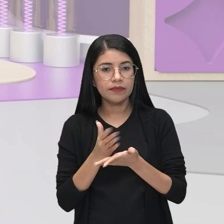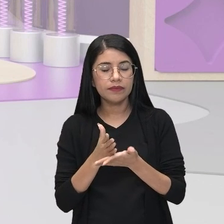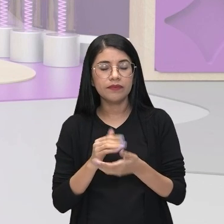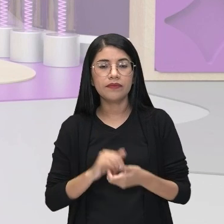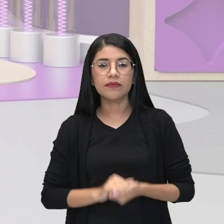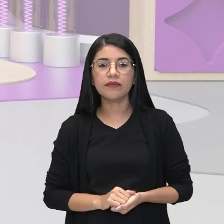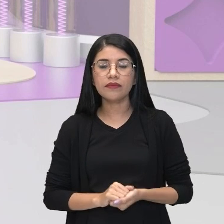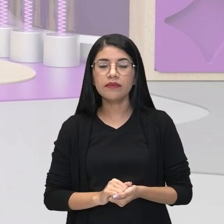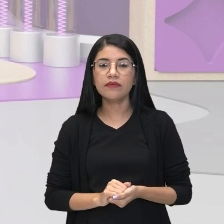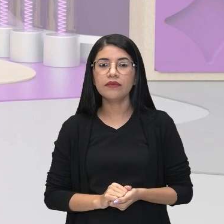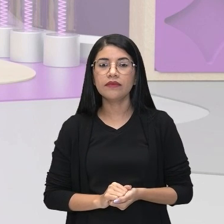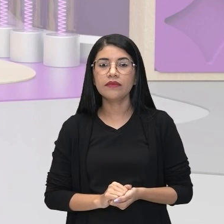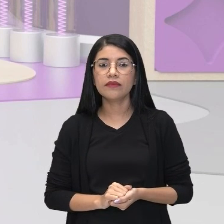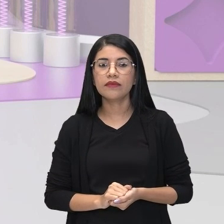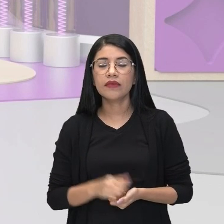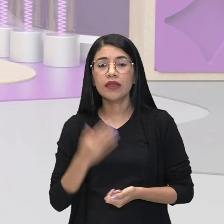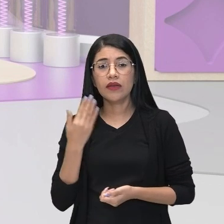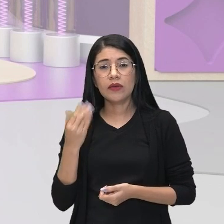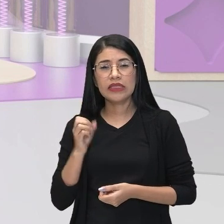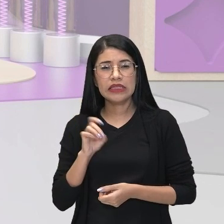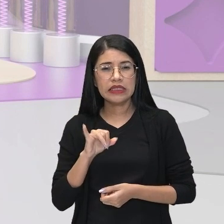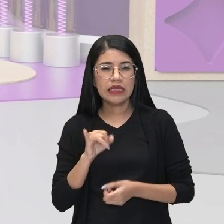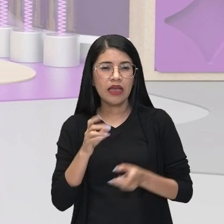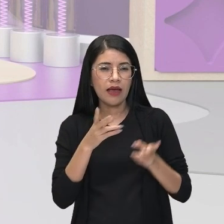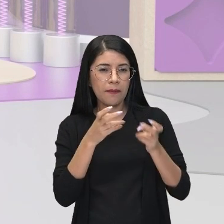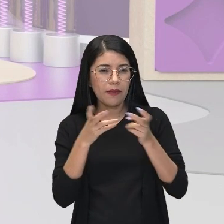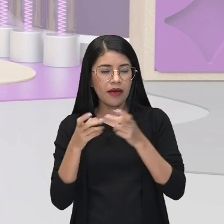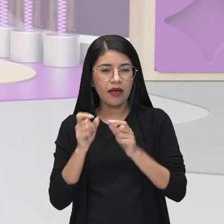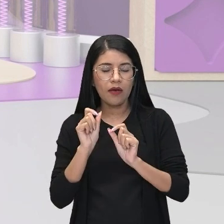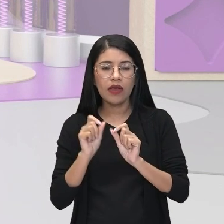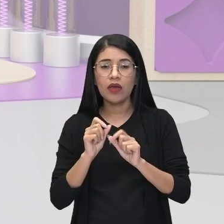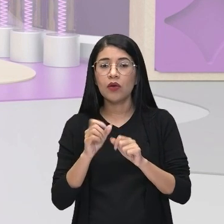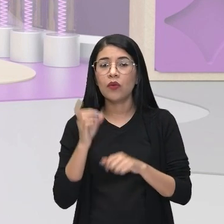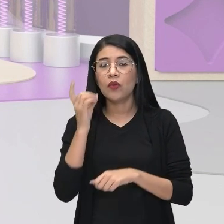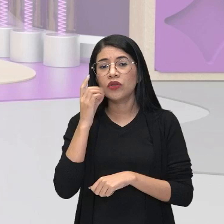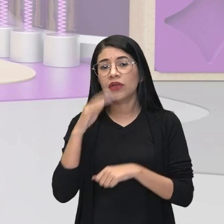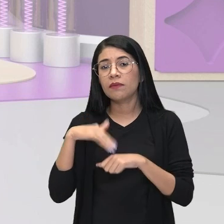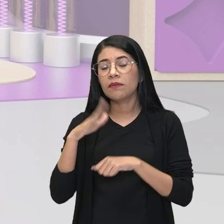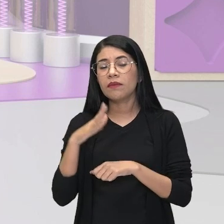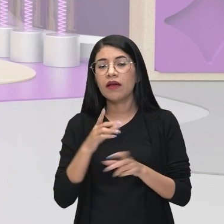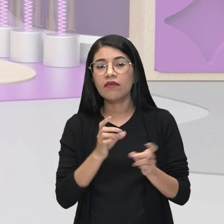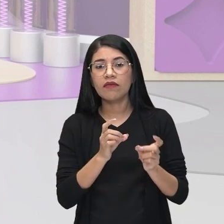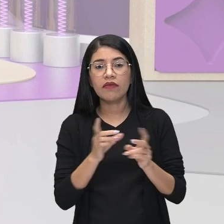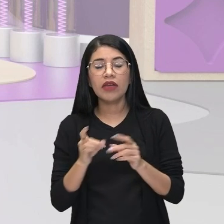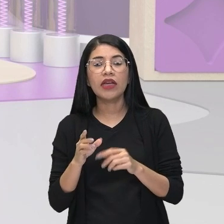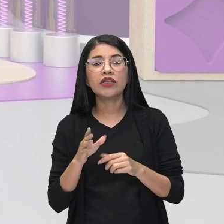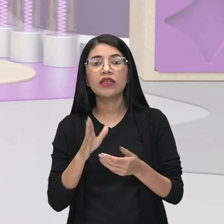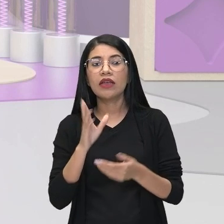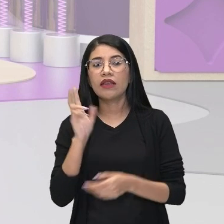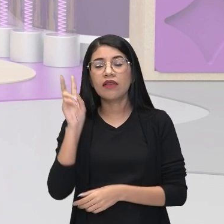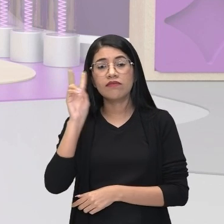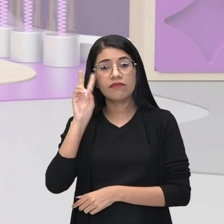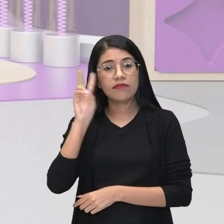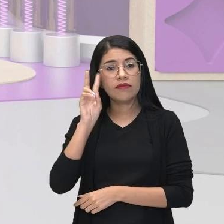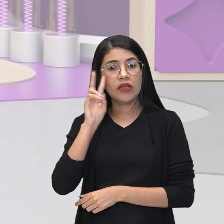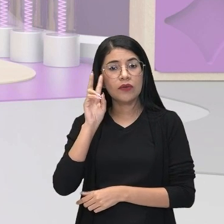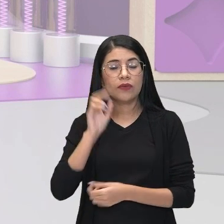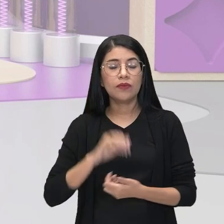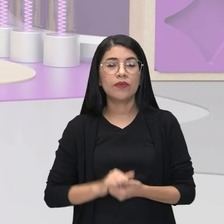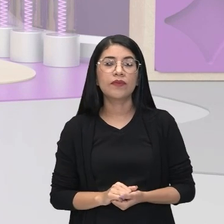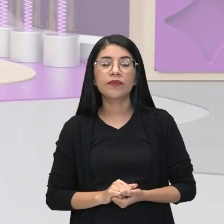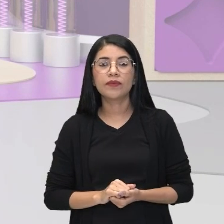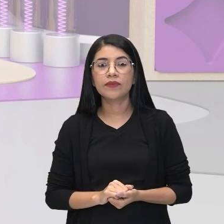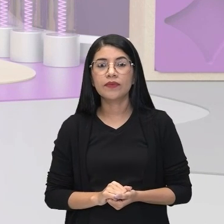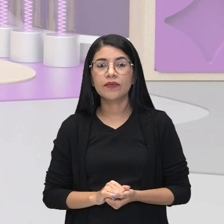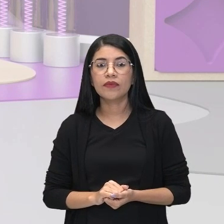certo? Então aqui neste gráfico, né, se a gente olhar, o dia que mais se vendeu foi na segunda, né, que a coluna está mais alta, certo?